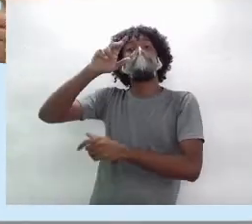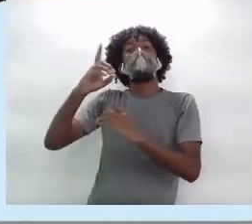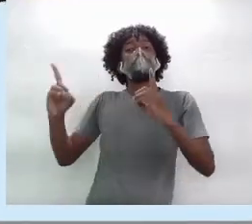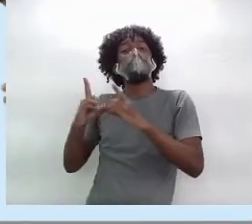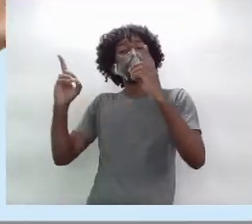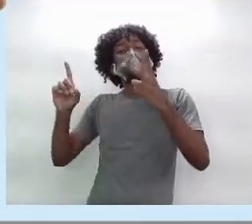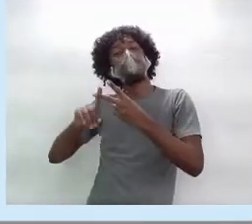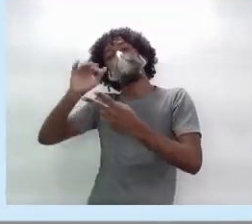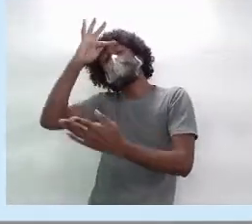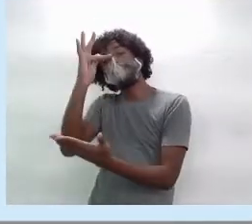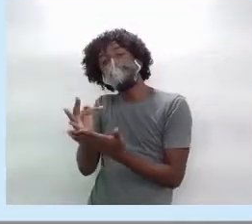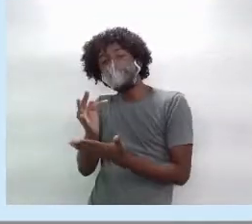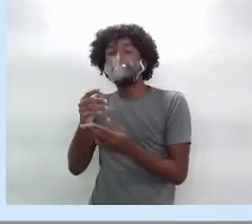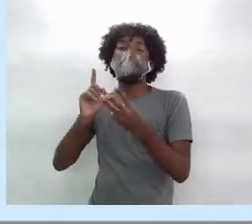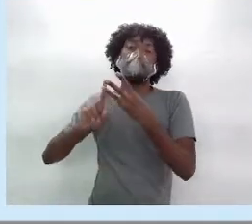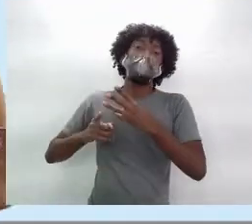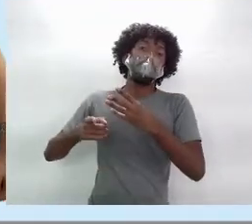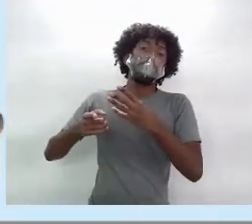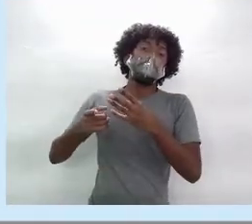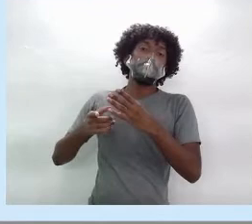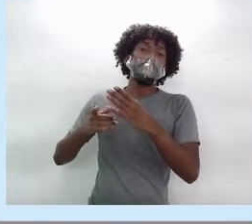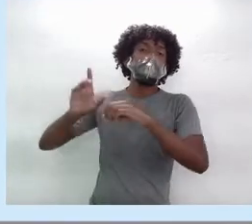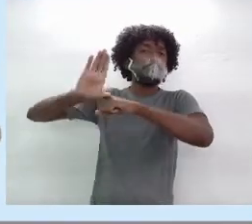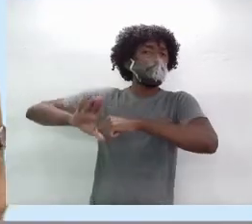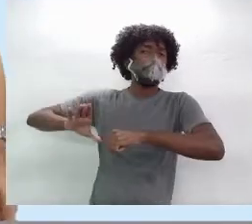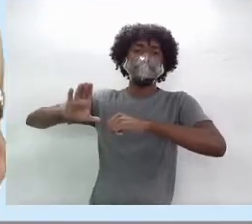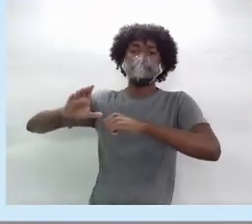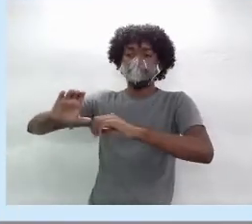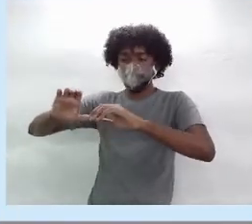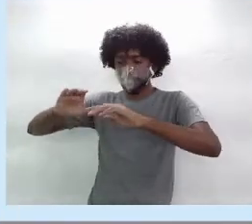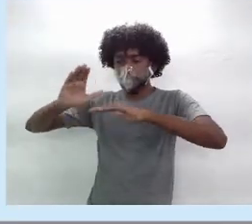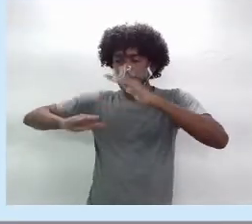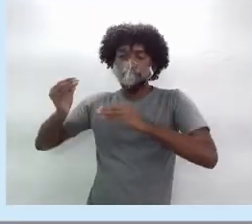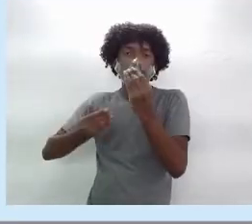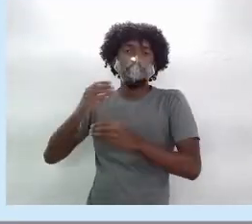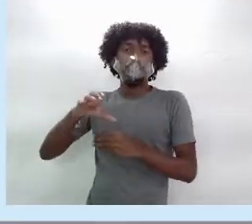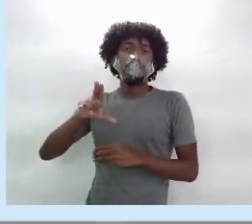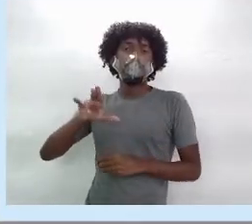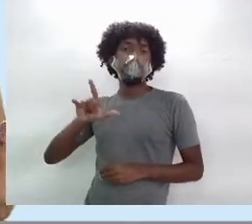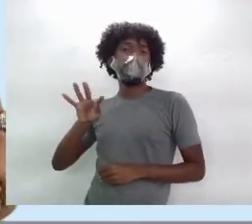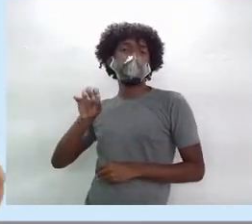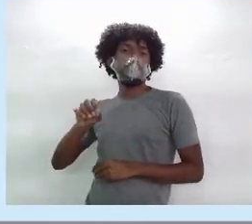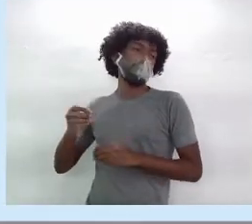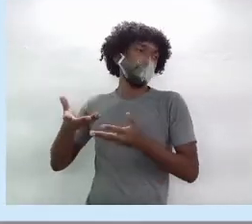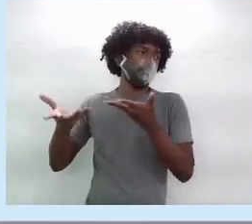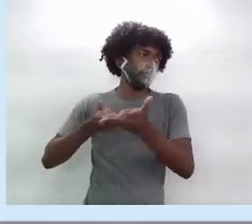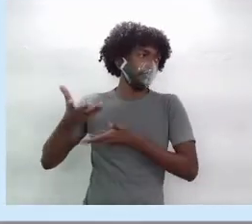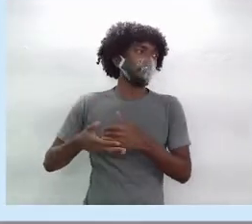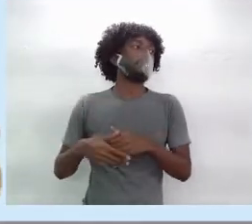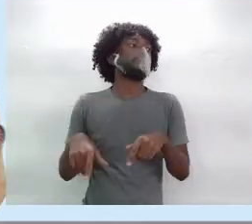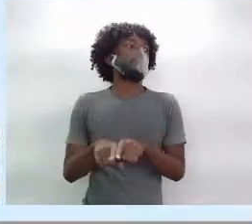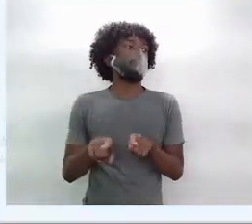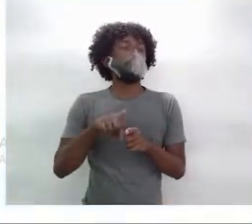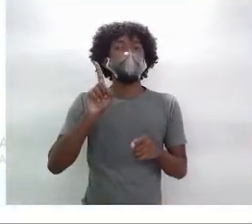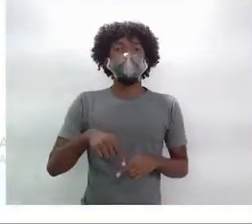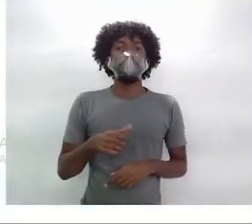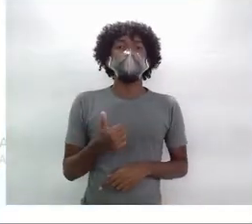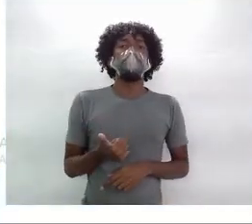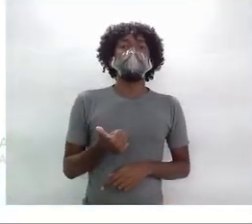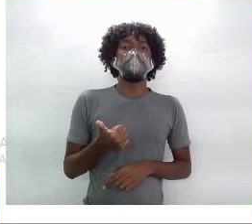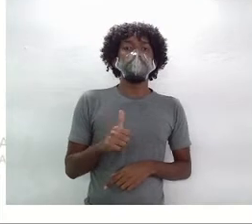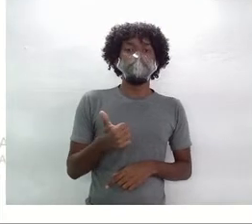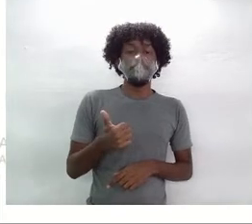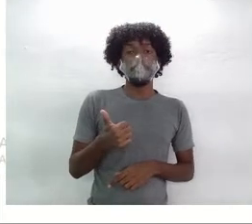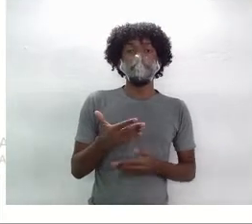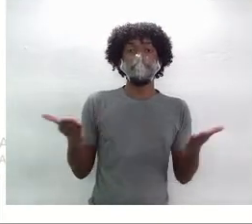seu culto aos seus seguidores. Vamos adiante. Nós tivemos mais um encontro, como na tela, em que nós